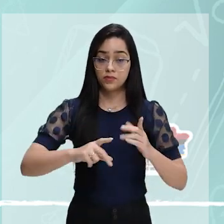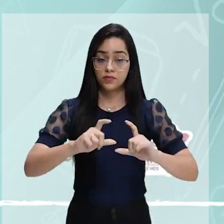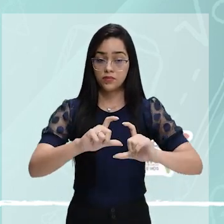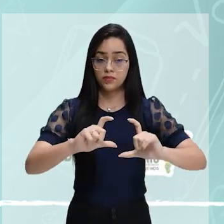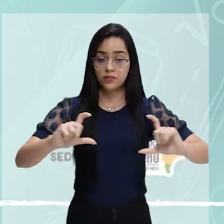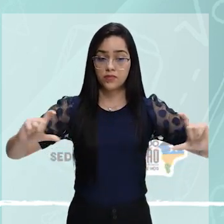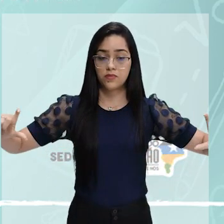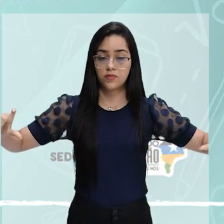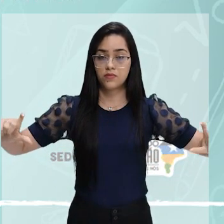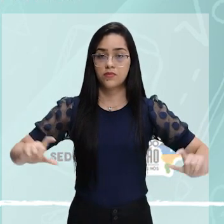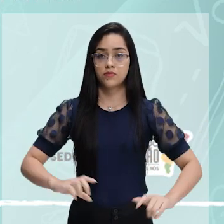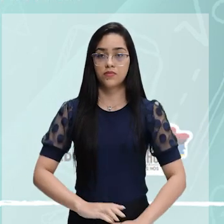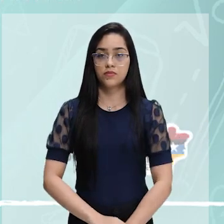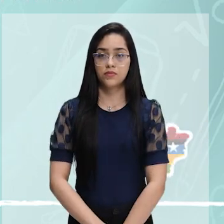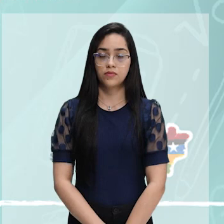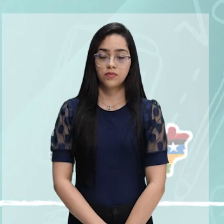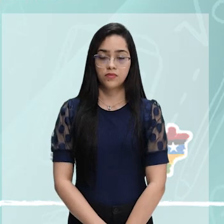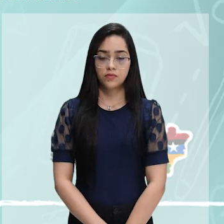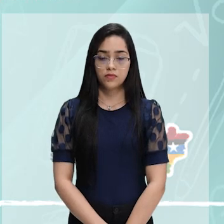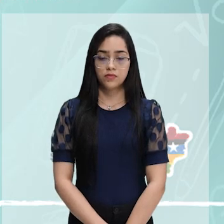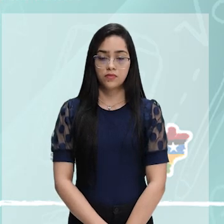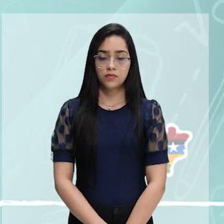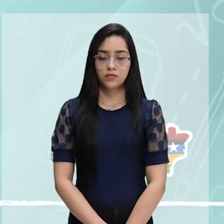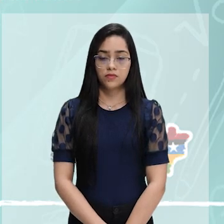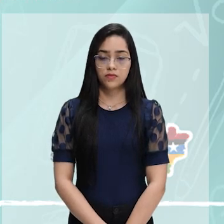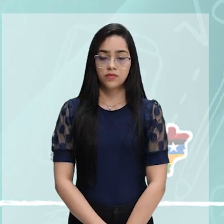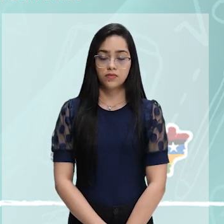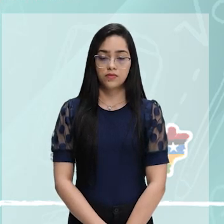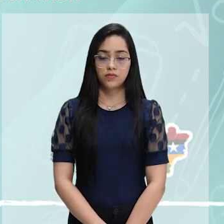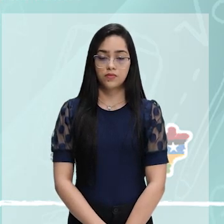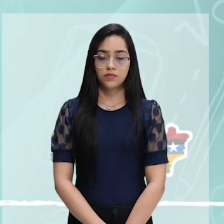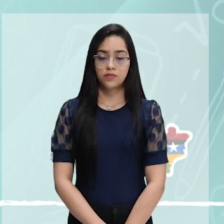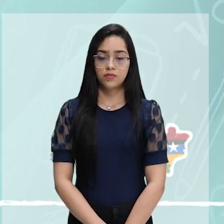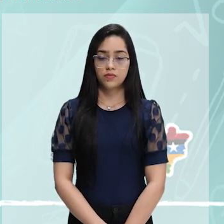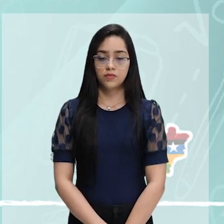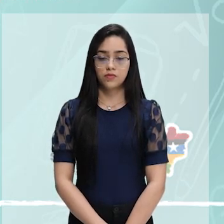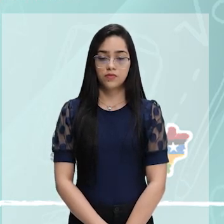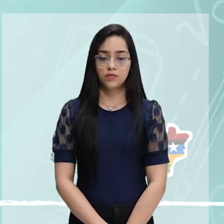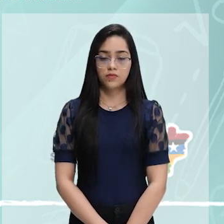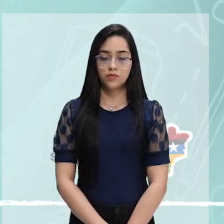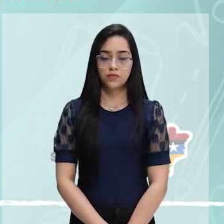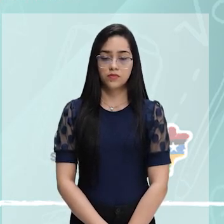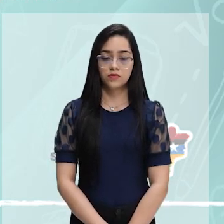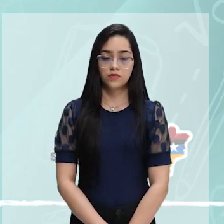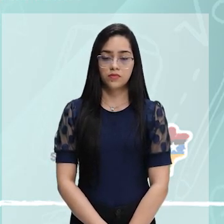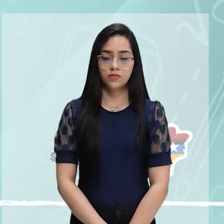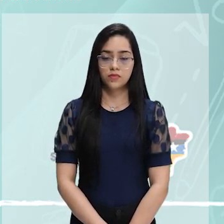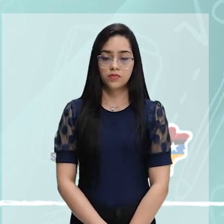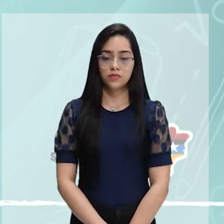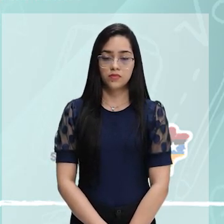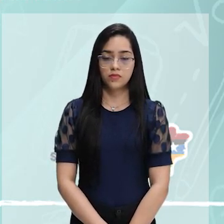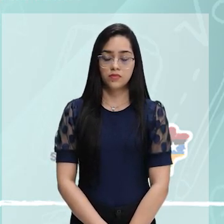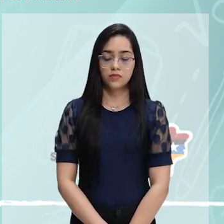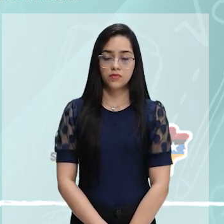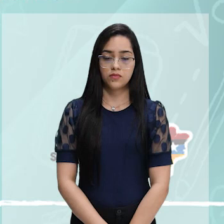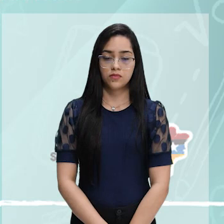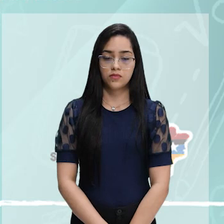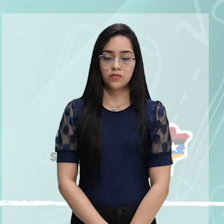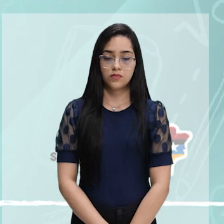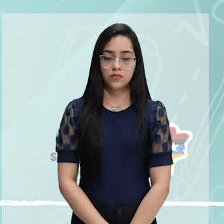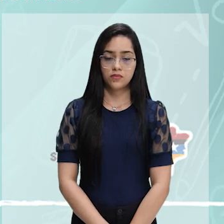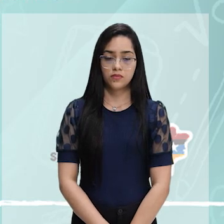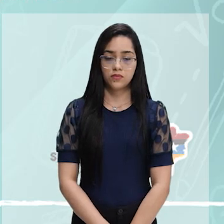abaixo. Gastei 30 dias para ir do Rócio Grande para o coração de Marcela.